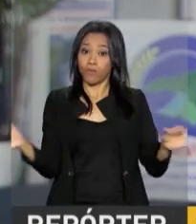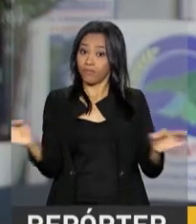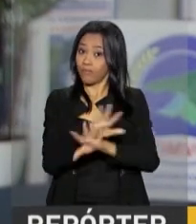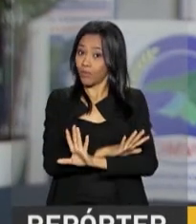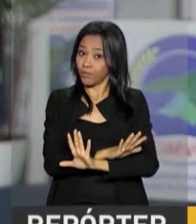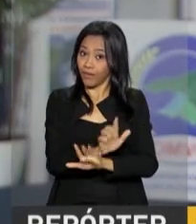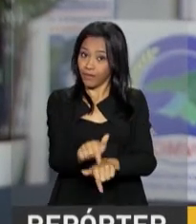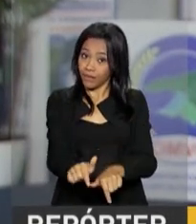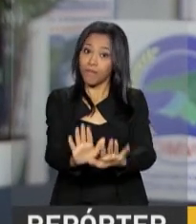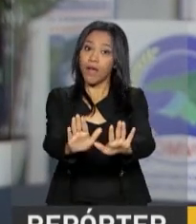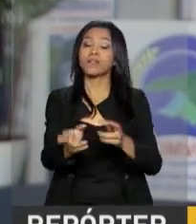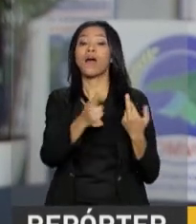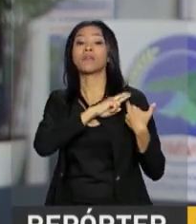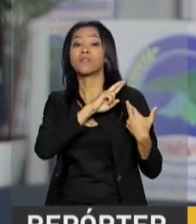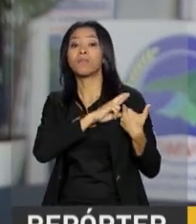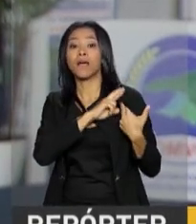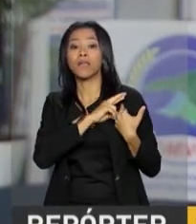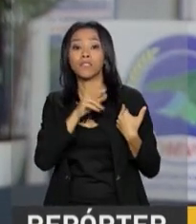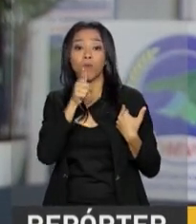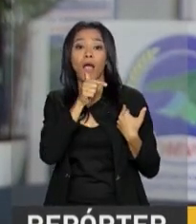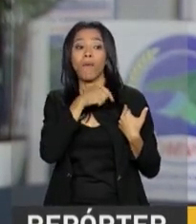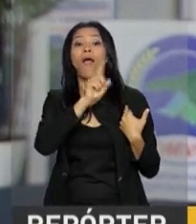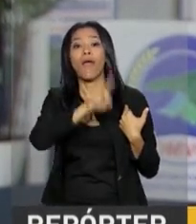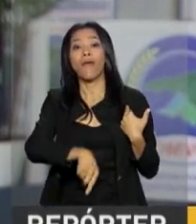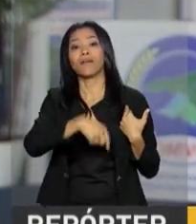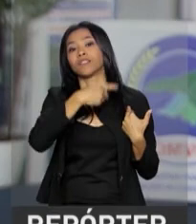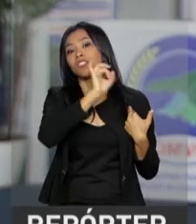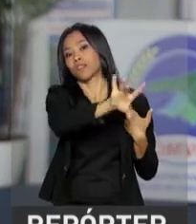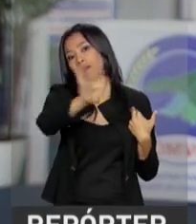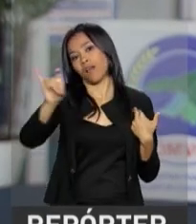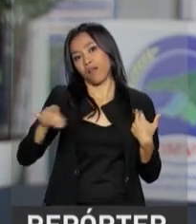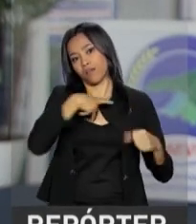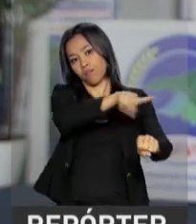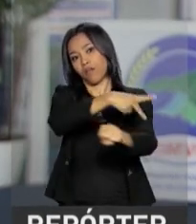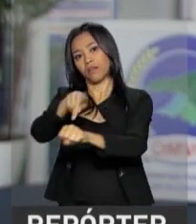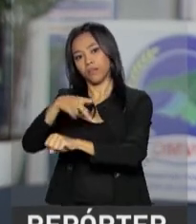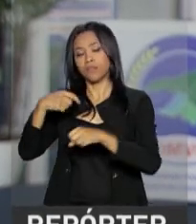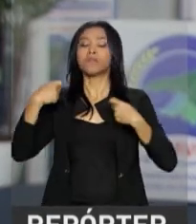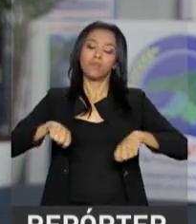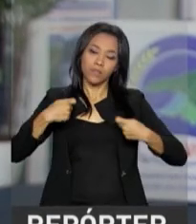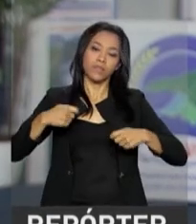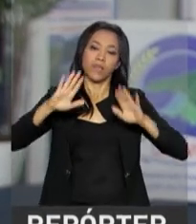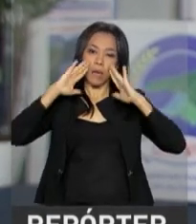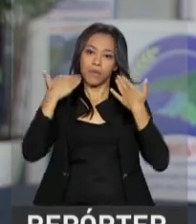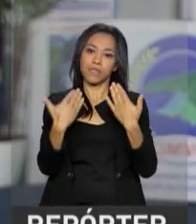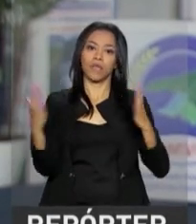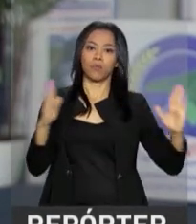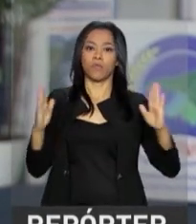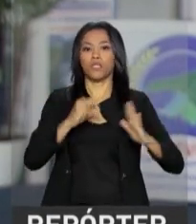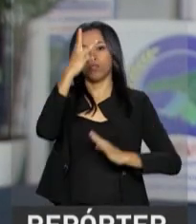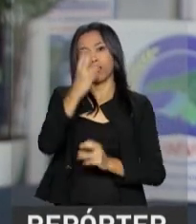a responsabilidade com a preservação da água é dever de casa que cada país terá que apresentar daqui a 3 anos